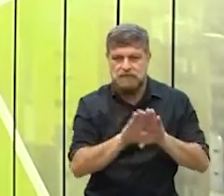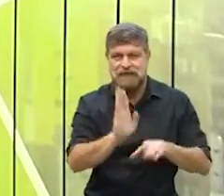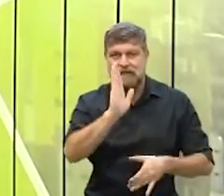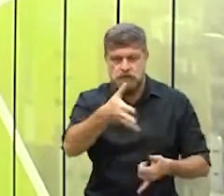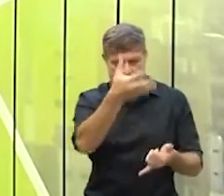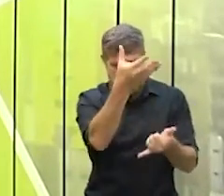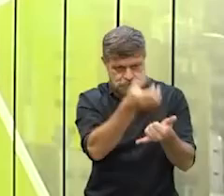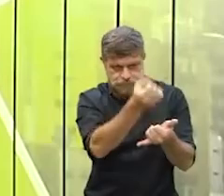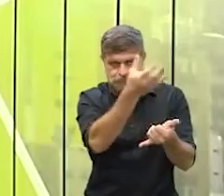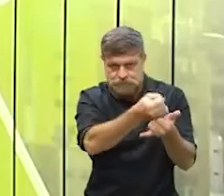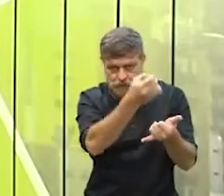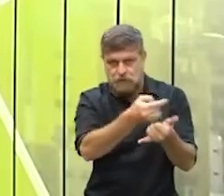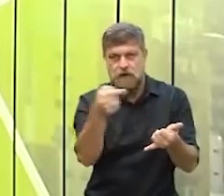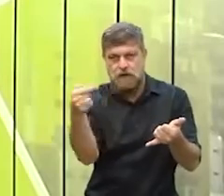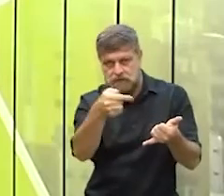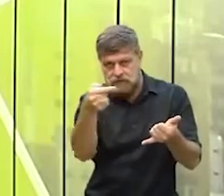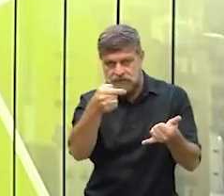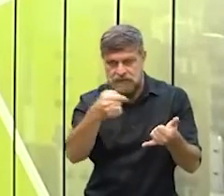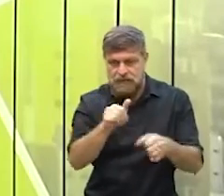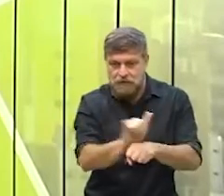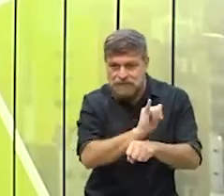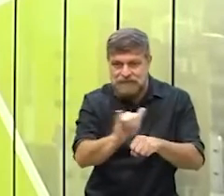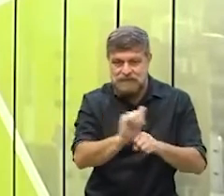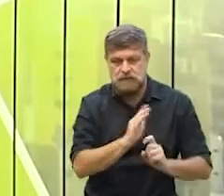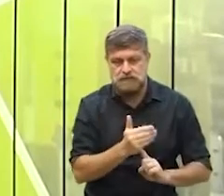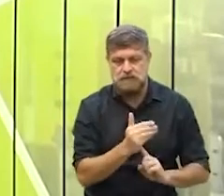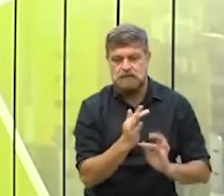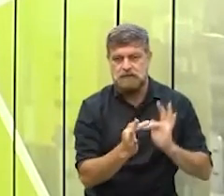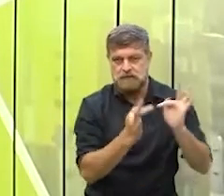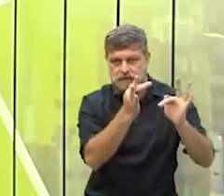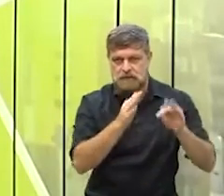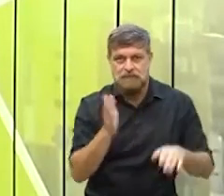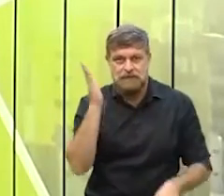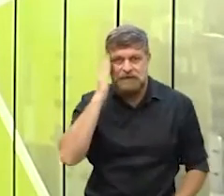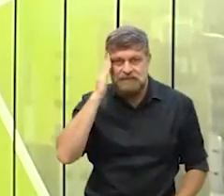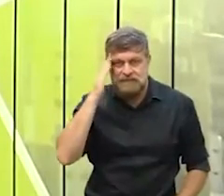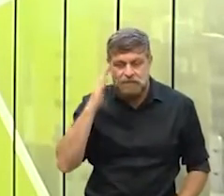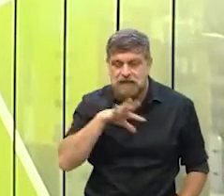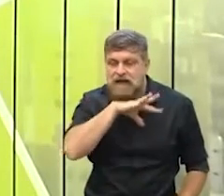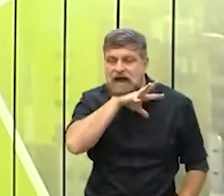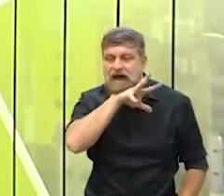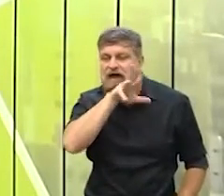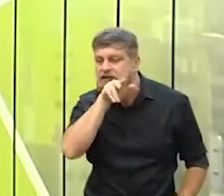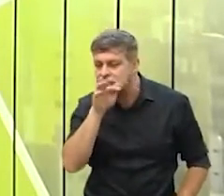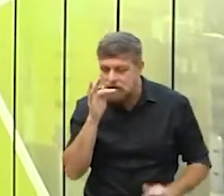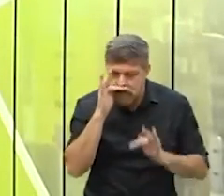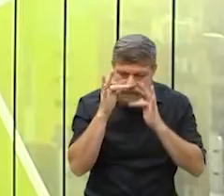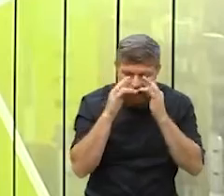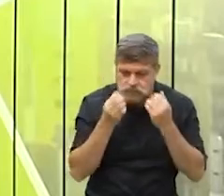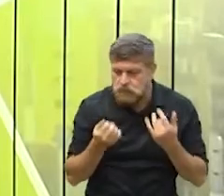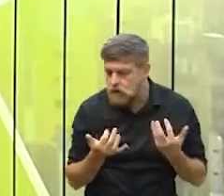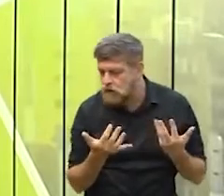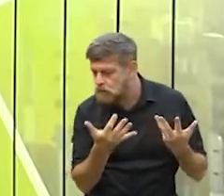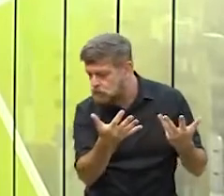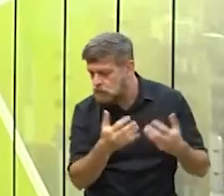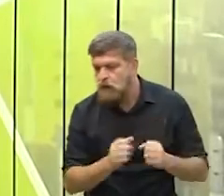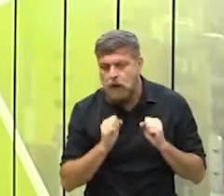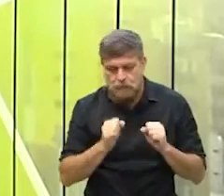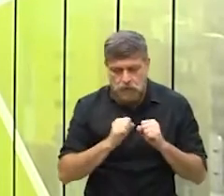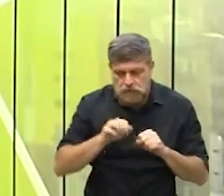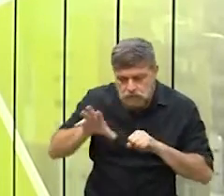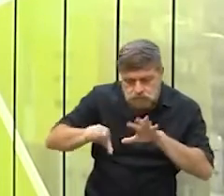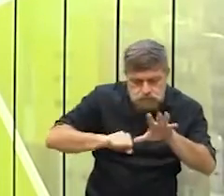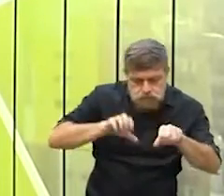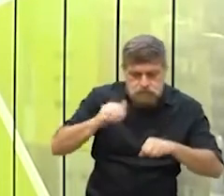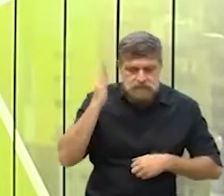outros países estão recorrendo a essa ferramenta para criar esse mapeamento da fauna, da flora também, aí depende da